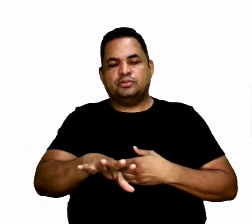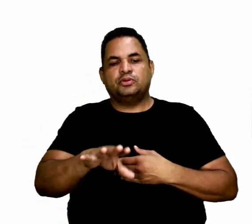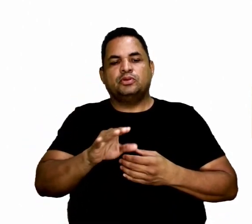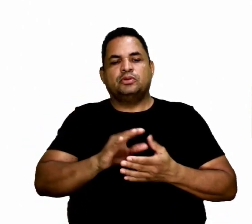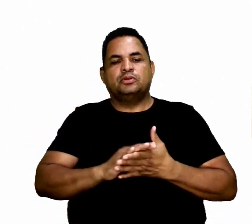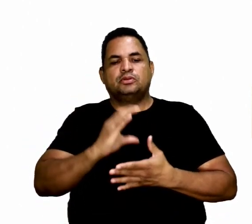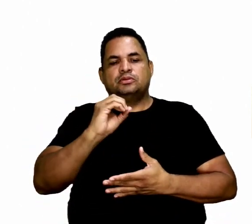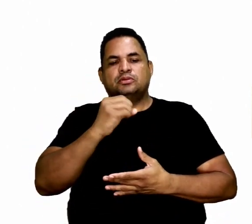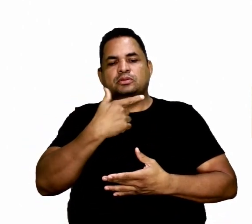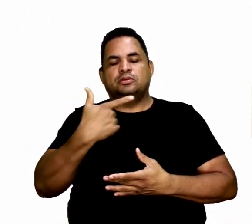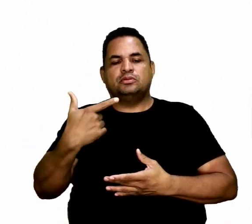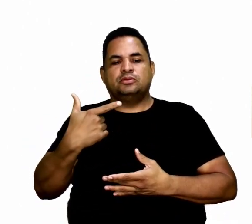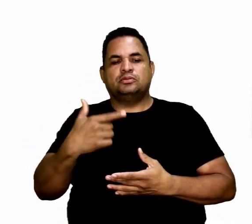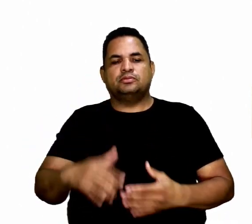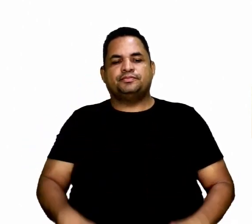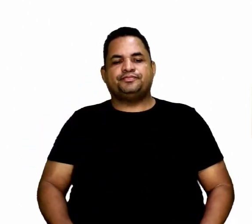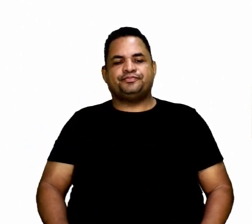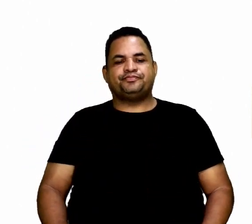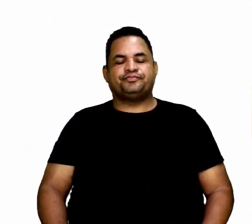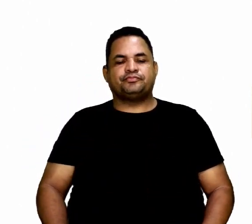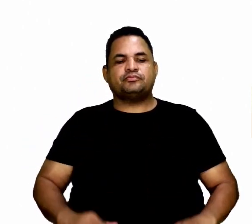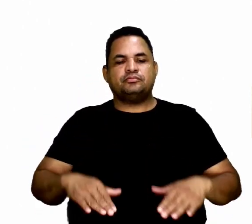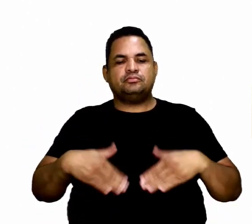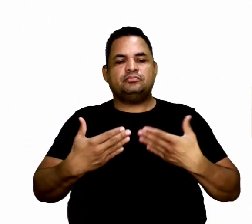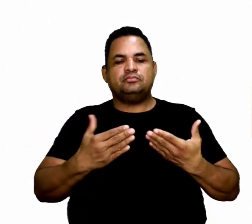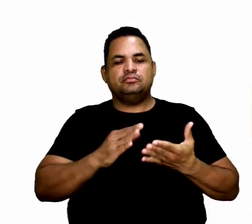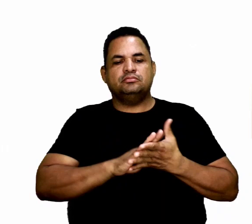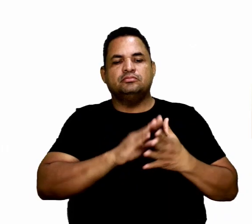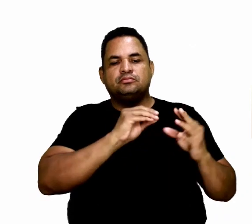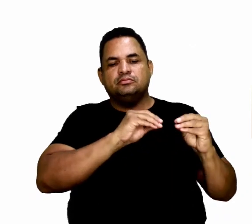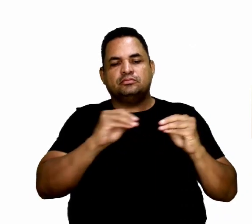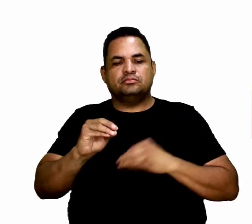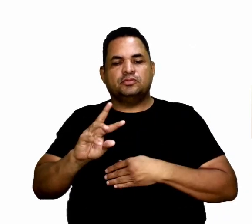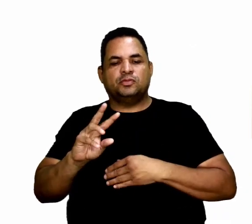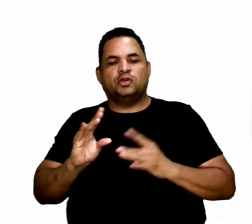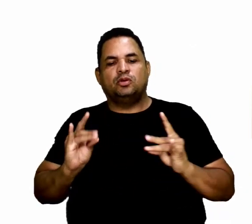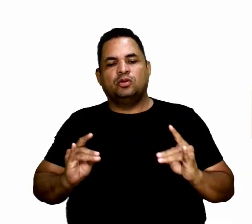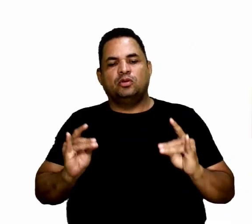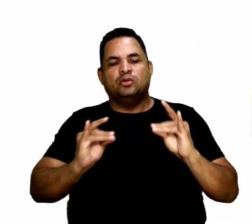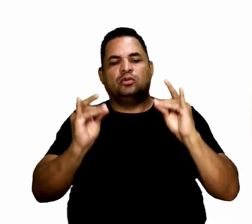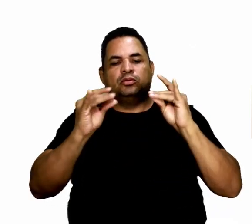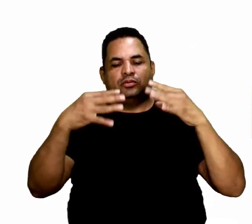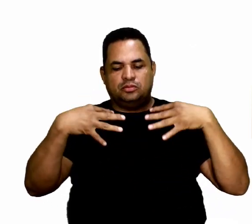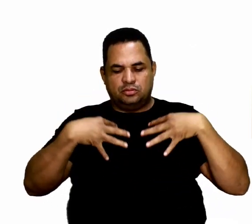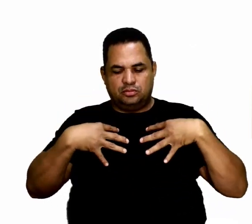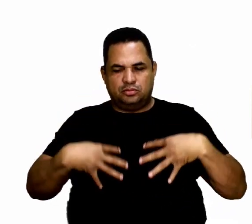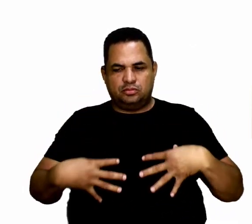o CO2, por exemplo, né? E conduzir hormônios também pelo organismo, que são